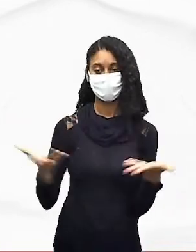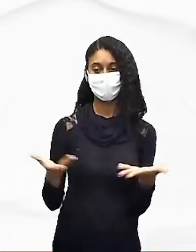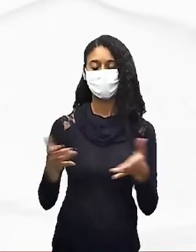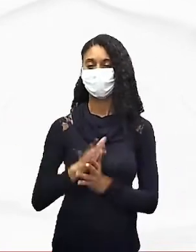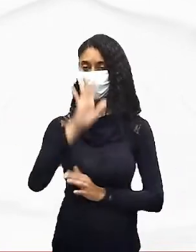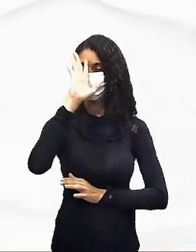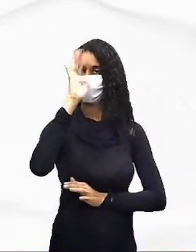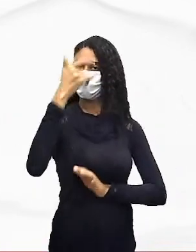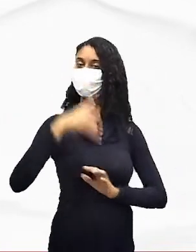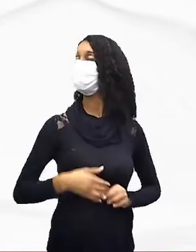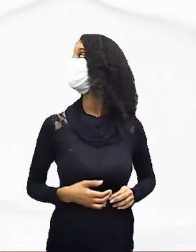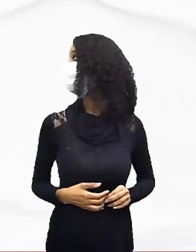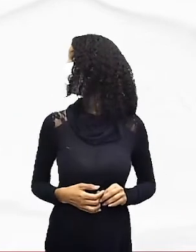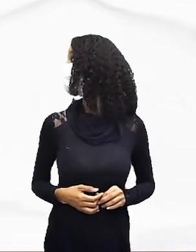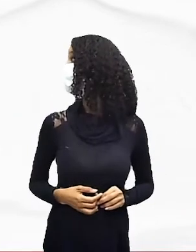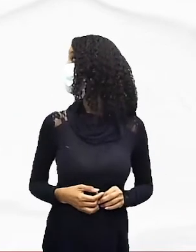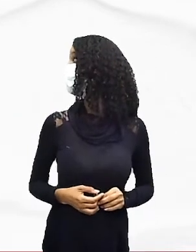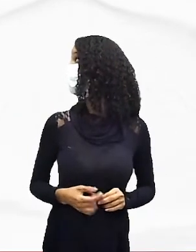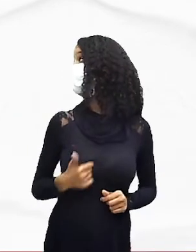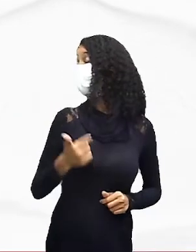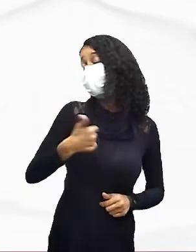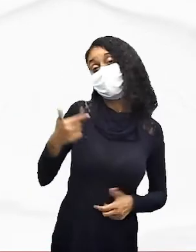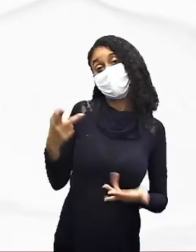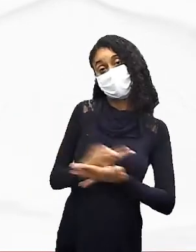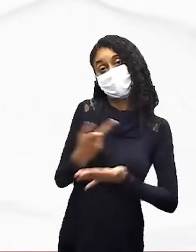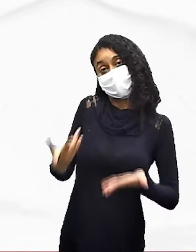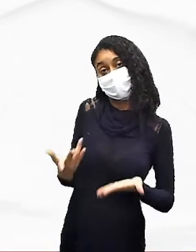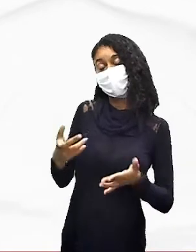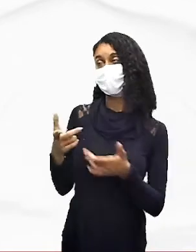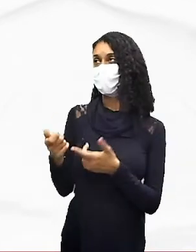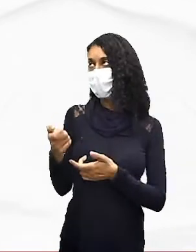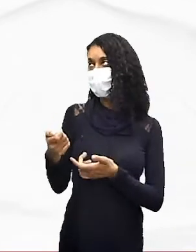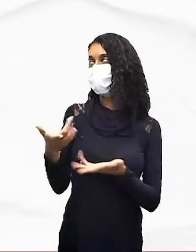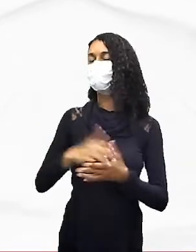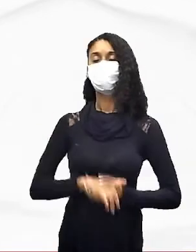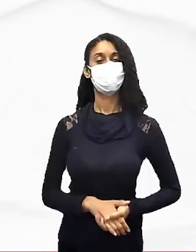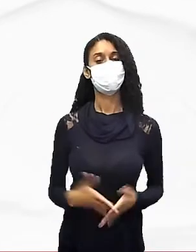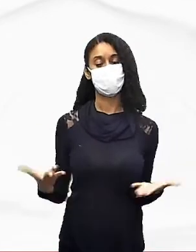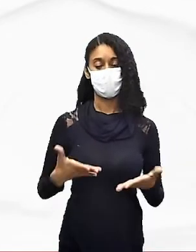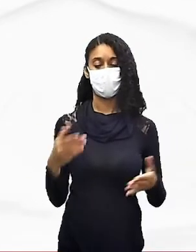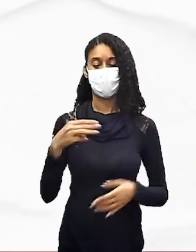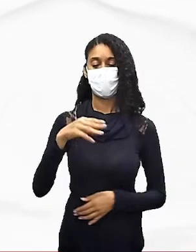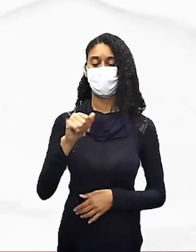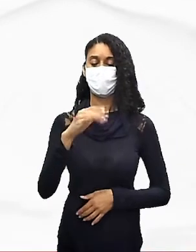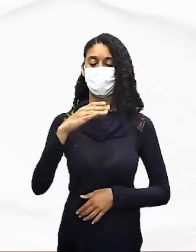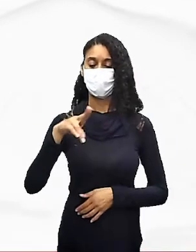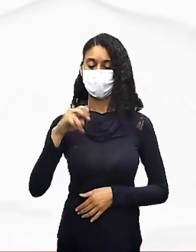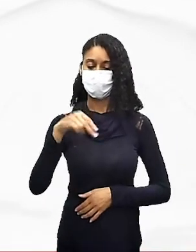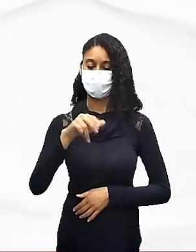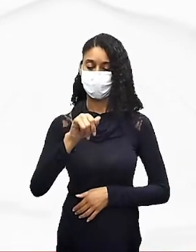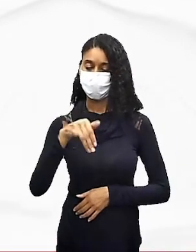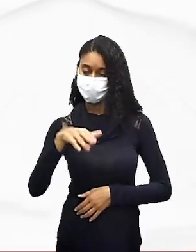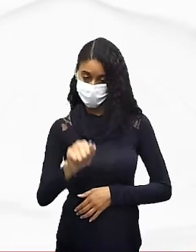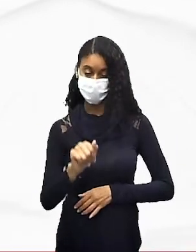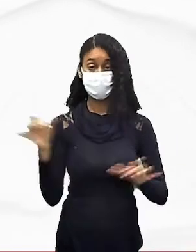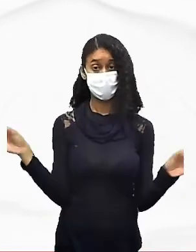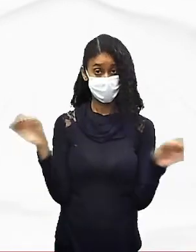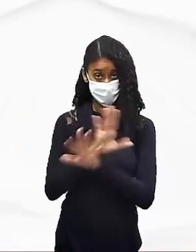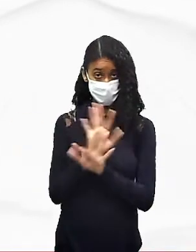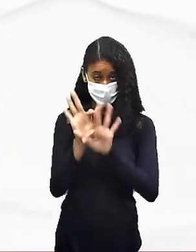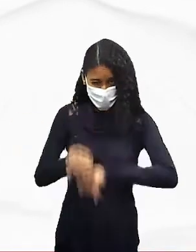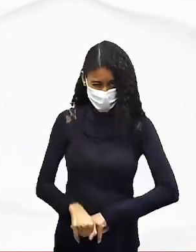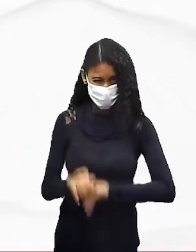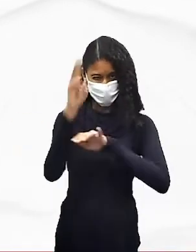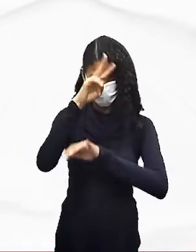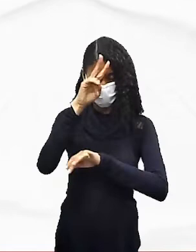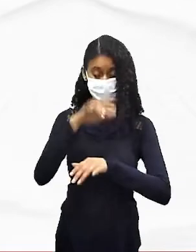Resolvido. Fui eu que errei aqui no controle. Macunaíma. Aí a conclusão do romance Macunaíma.